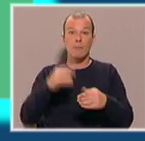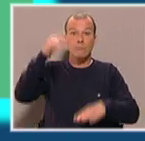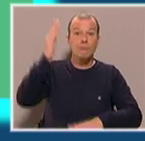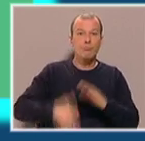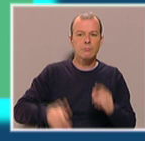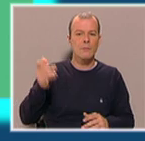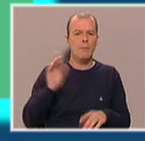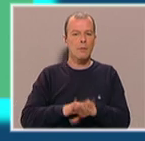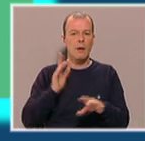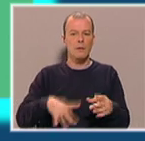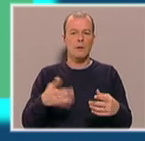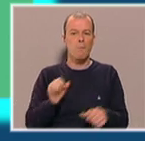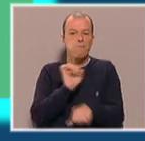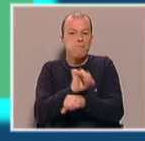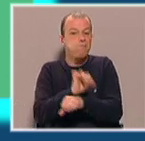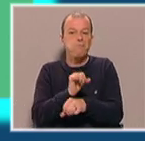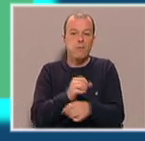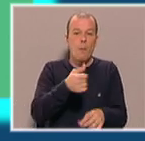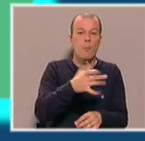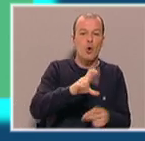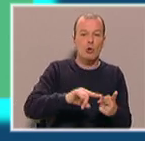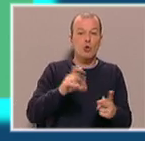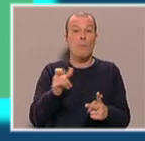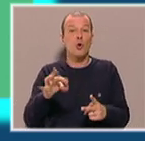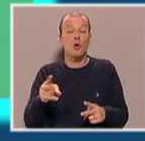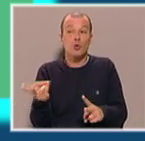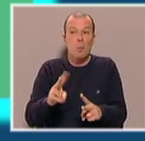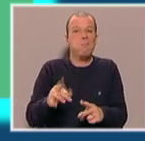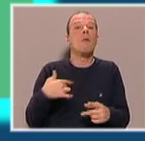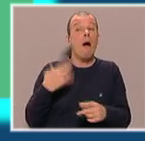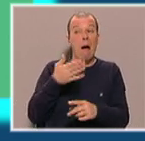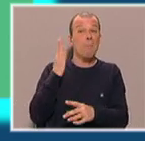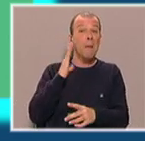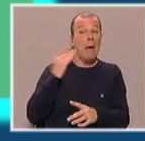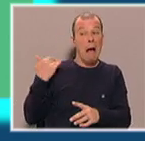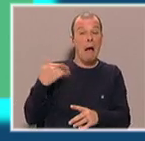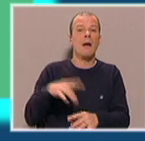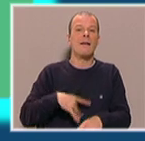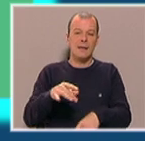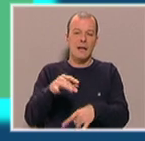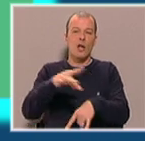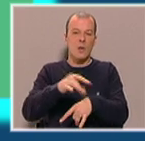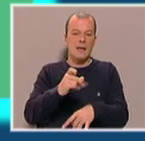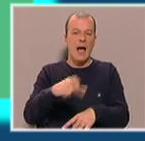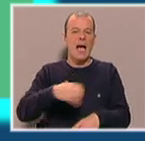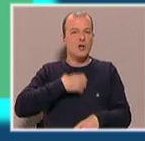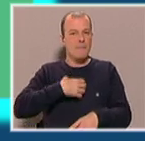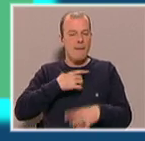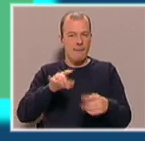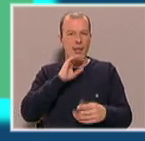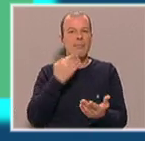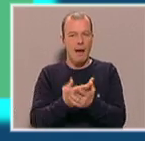súbita provocada pelo estreitamento dos brônquios e bronquíolos. Há pouco falámos que seria então a asma que provoca